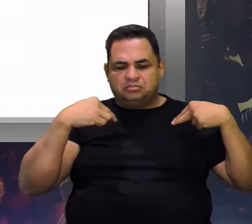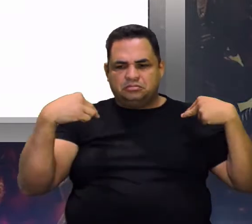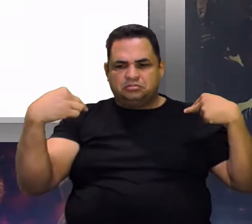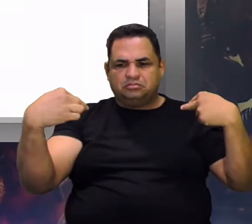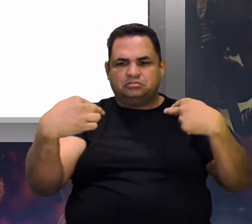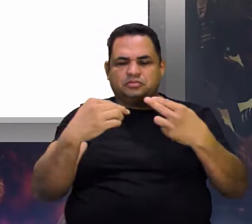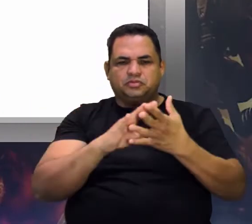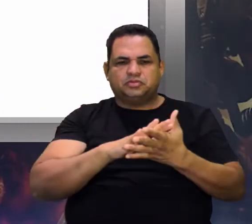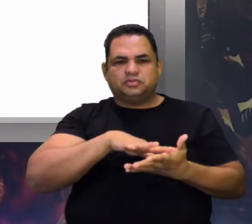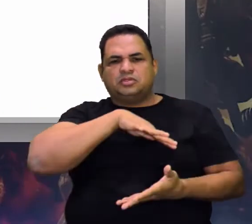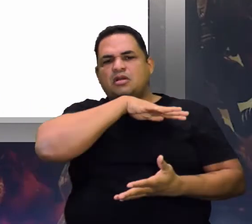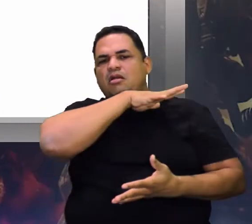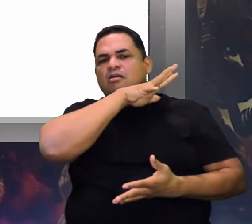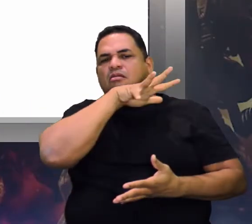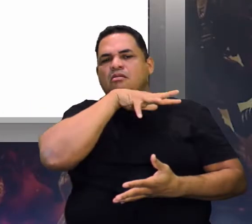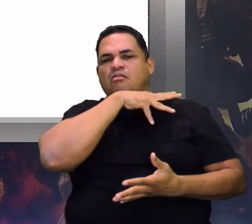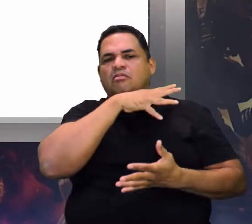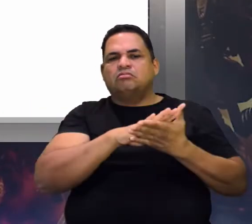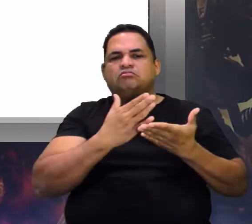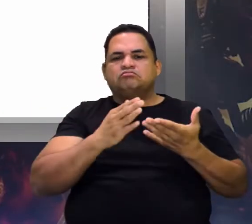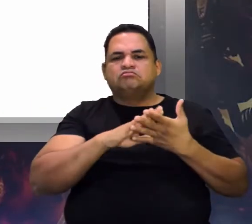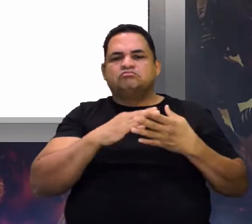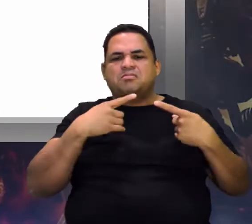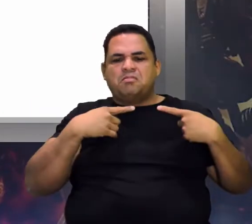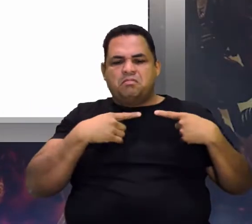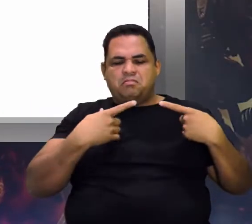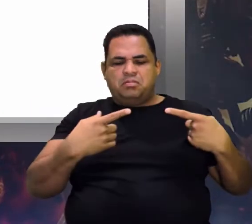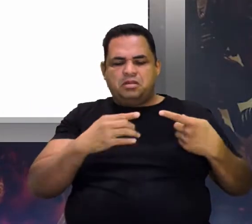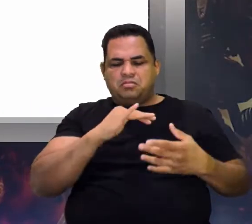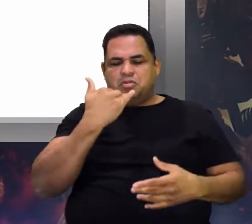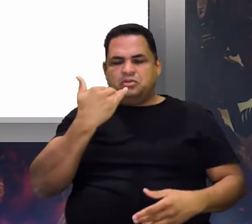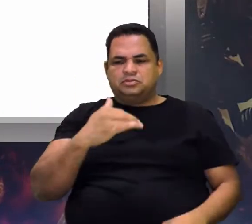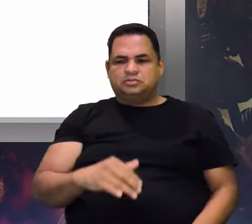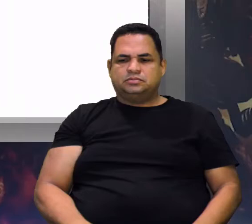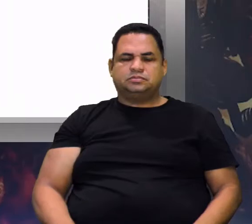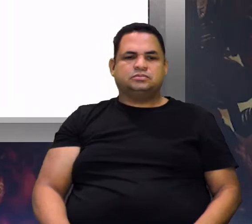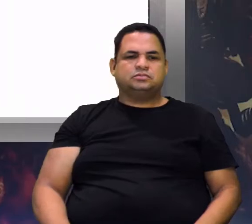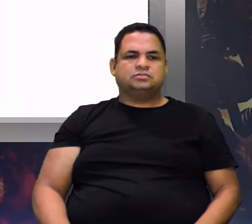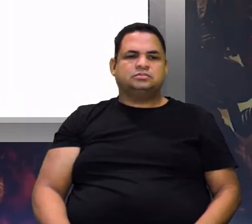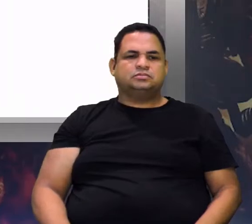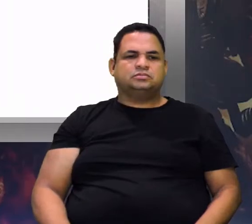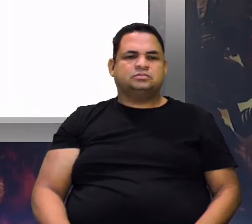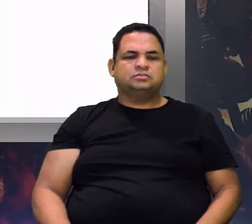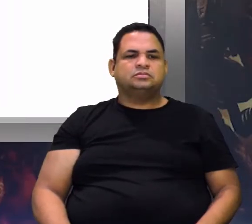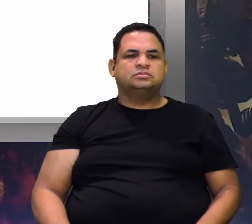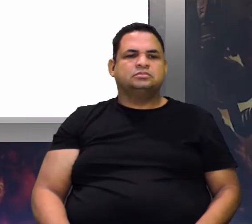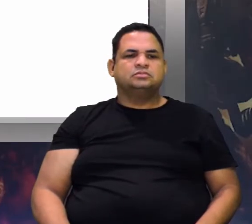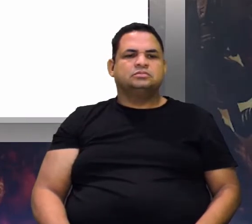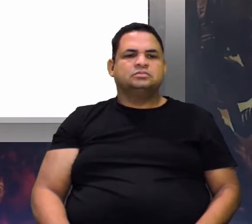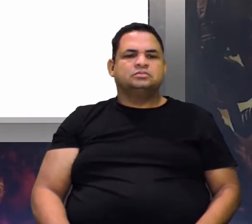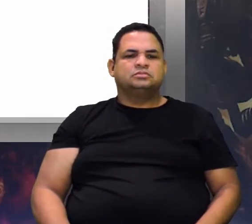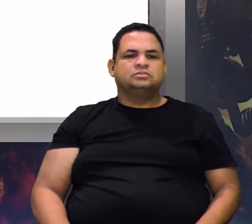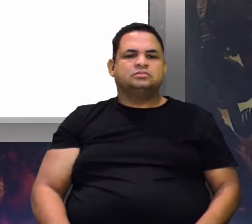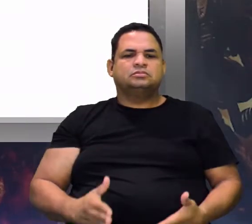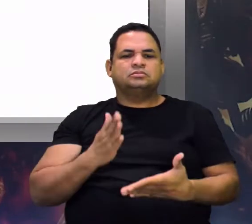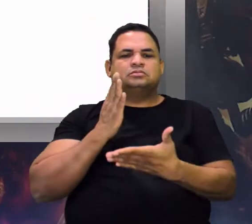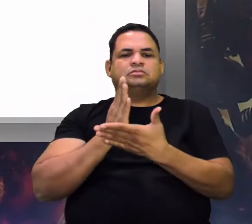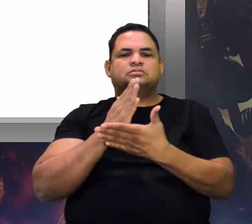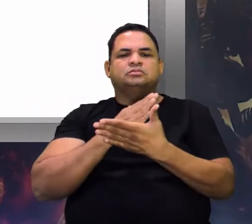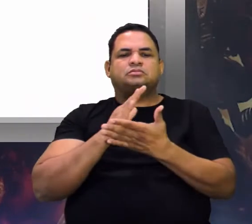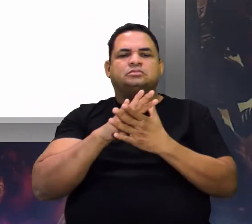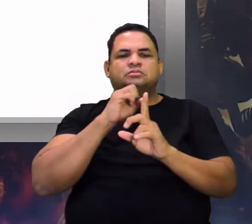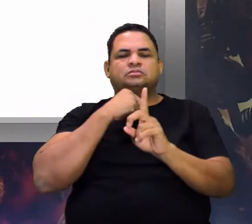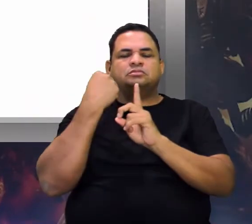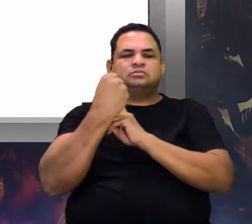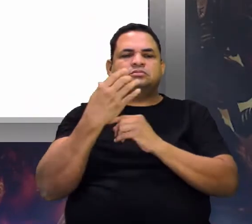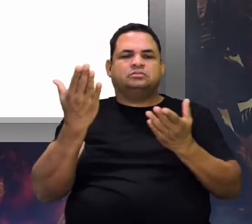os leões, com os gladiadores, onde eles eram mortos. Só para vocês terem ideia. Então, essa divisão social da monarquia